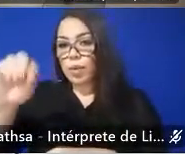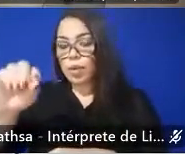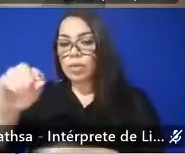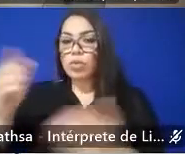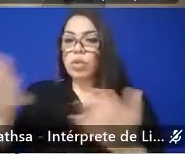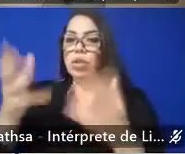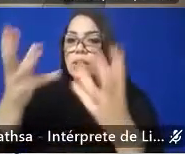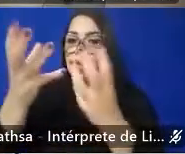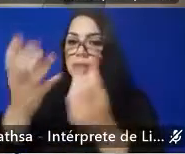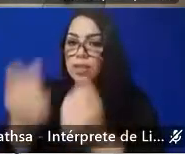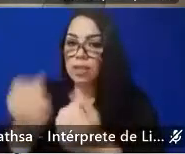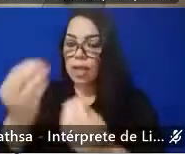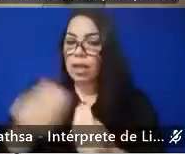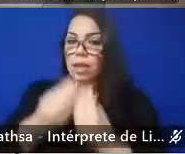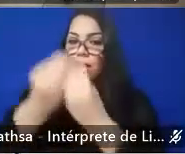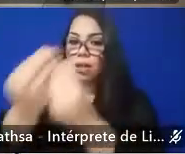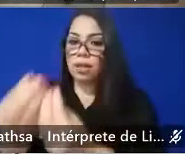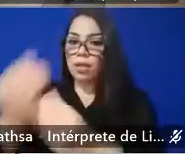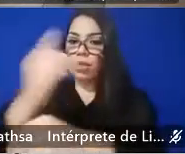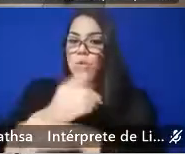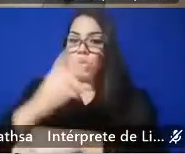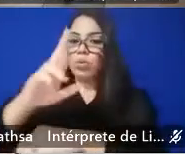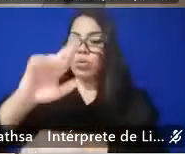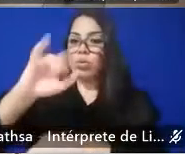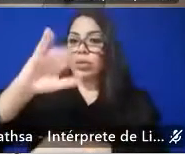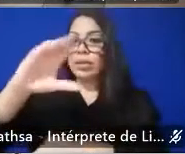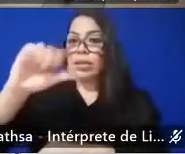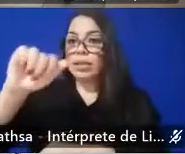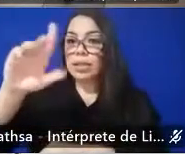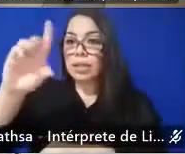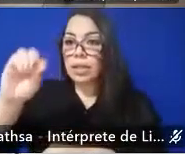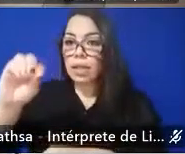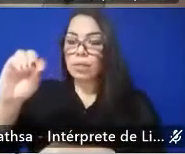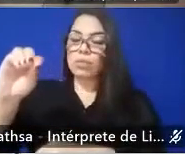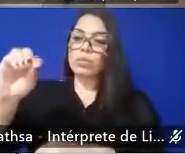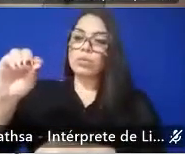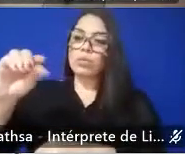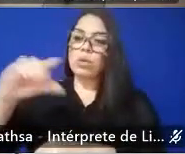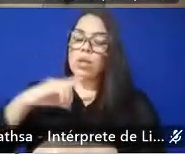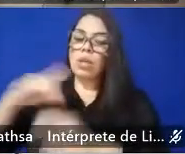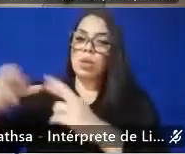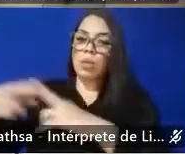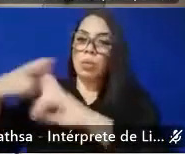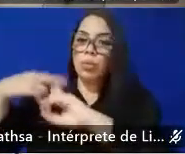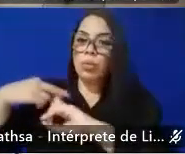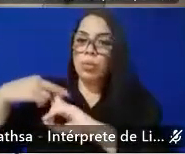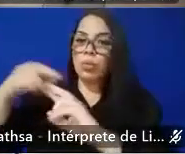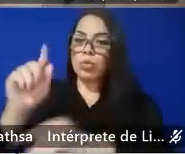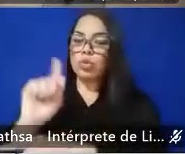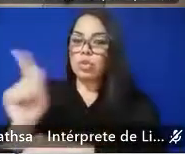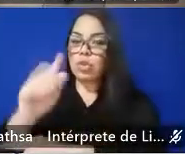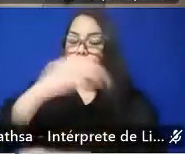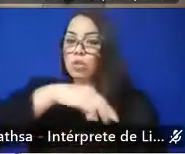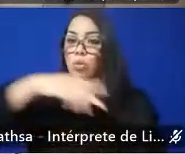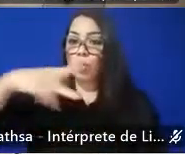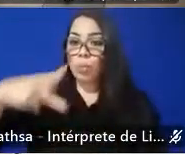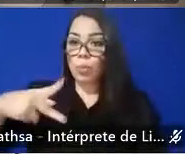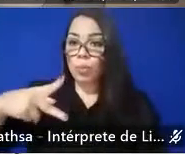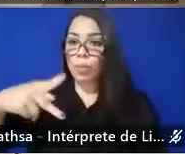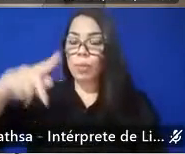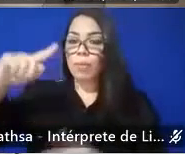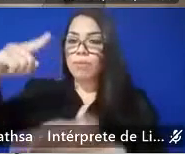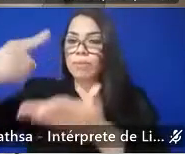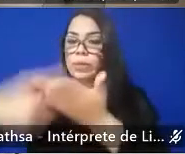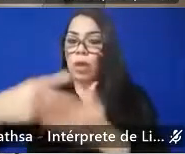doutor Ricardo Ribeiro Martins no cargo de corregedor-geral do ministério público para mandato de dois anos